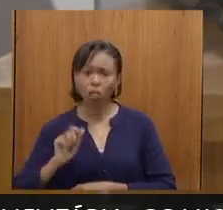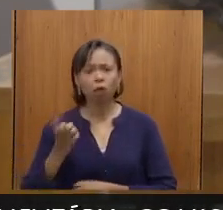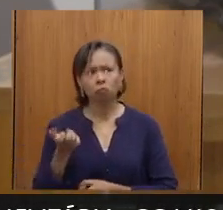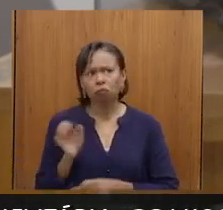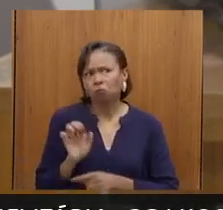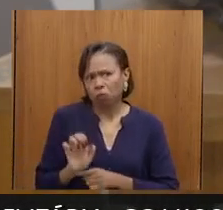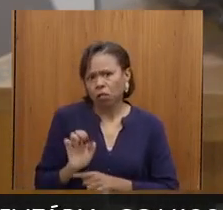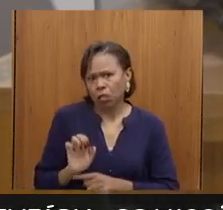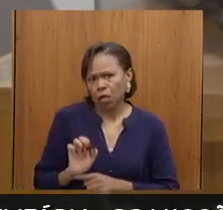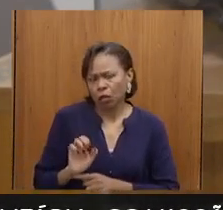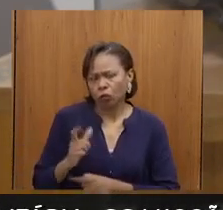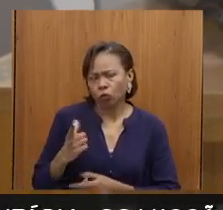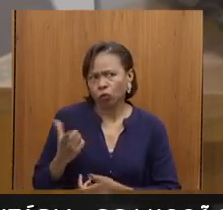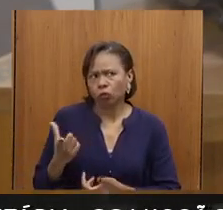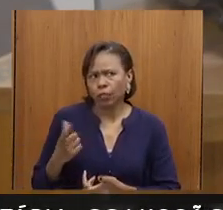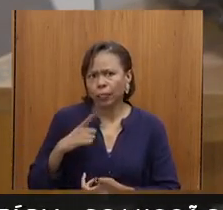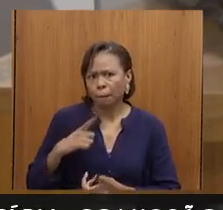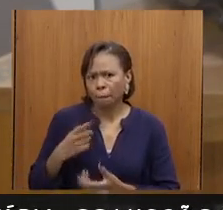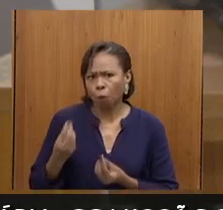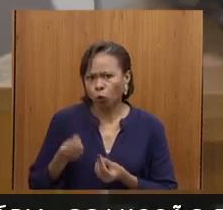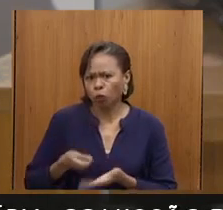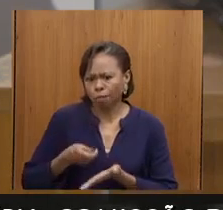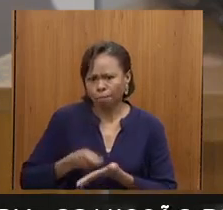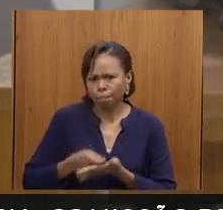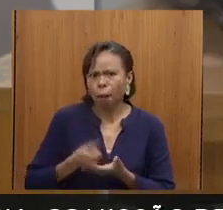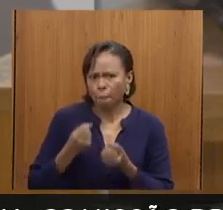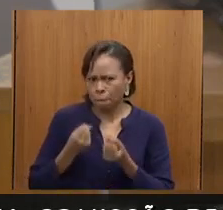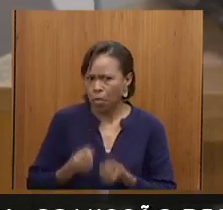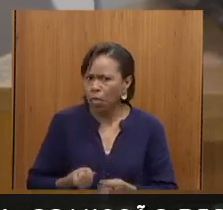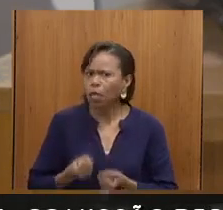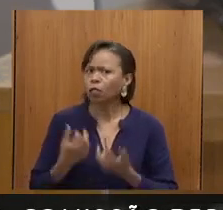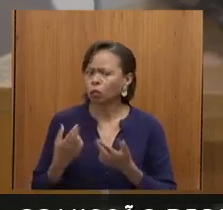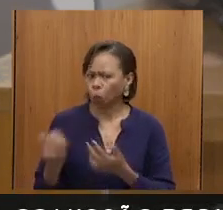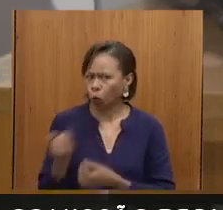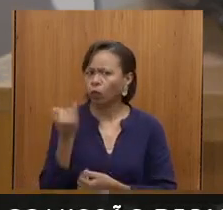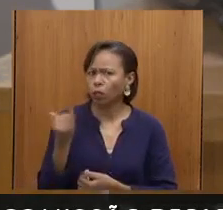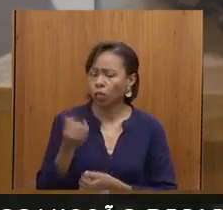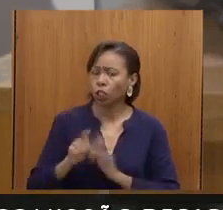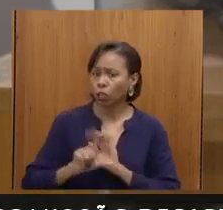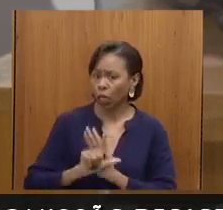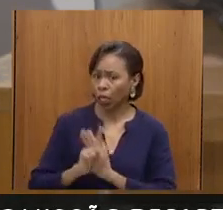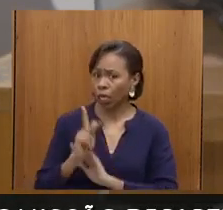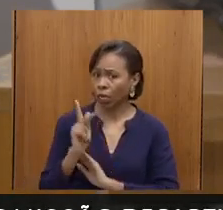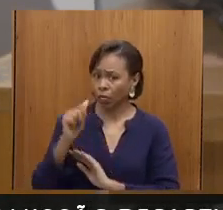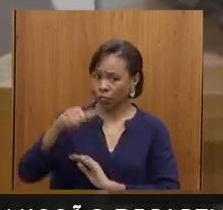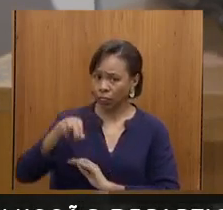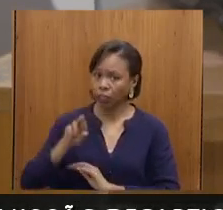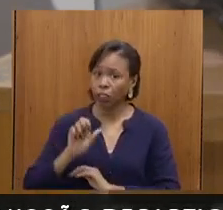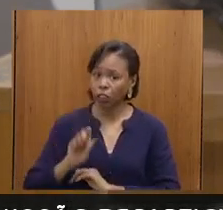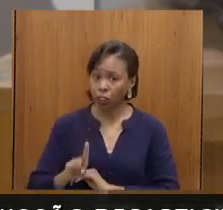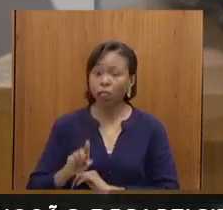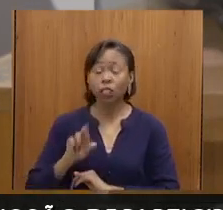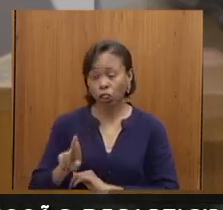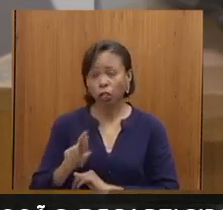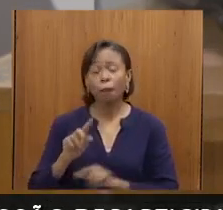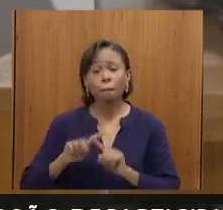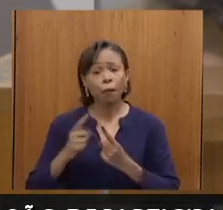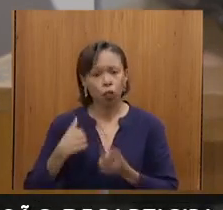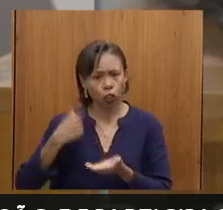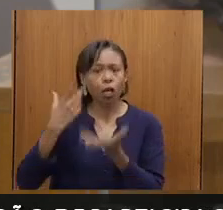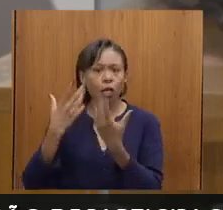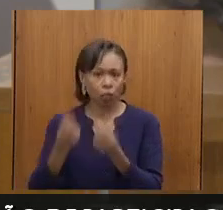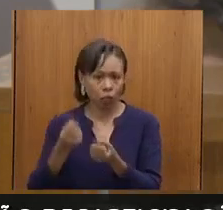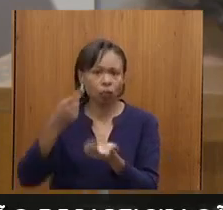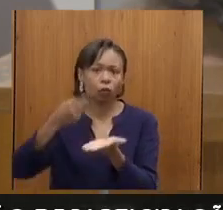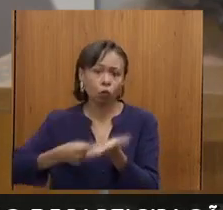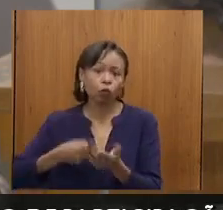com muito apelo e muito peso na questão da lei Candir, nós aderimos ao acordo porque era o que nós